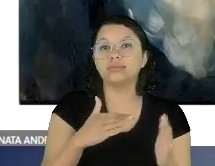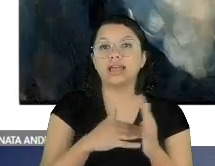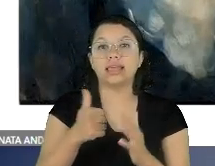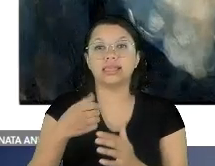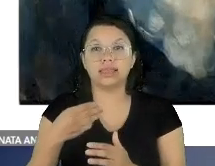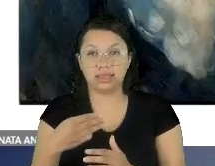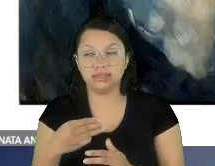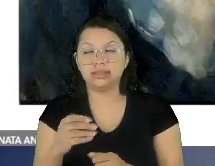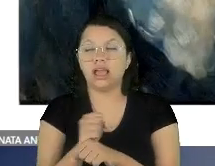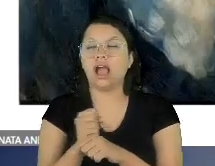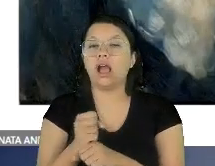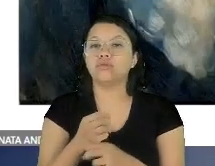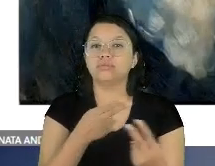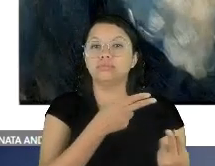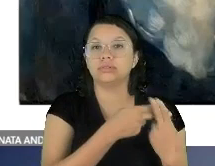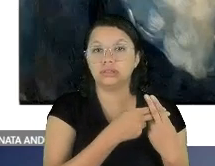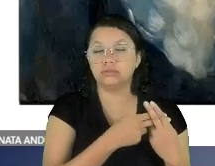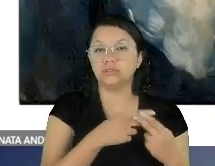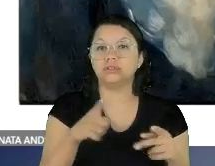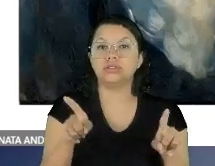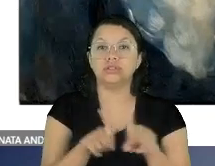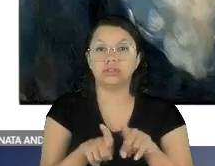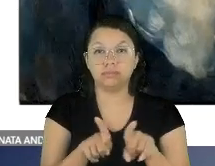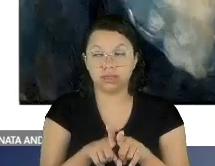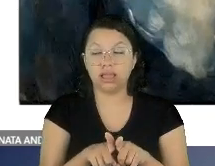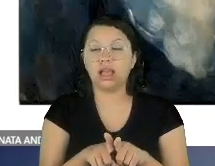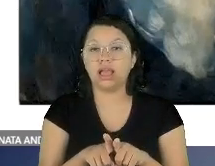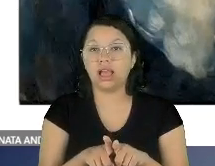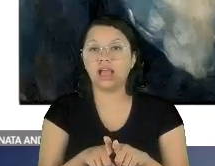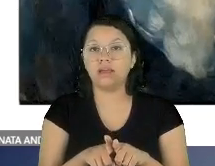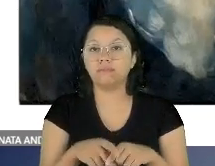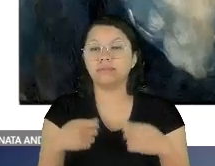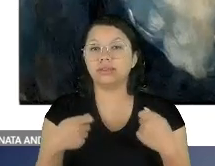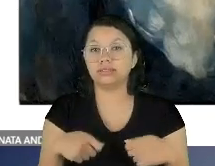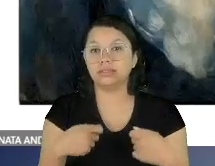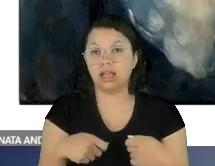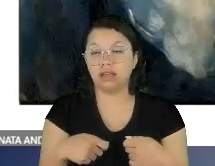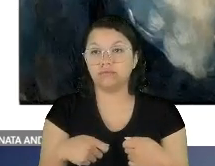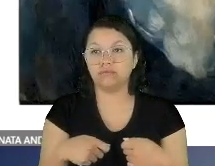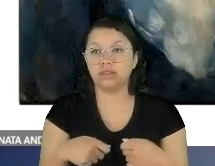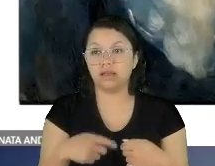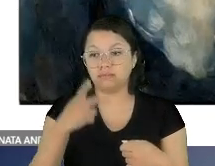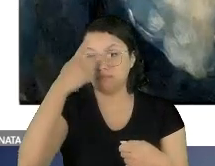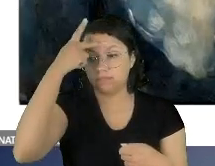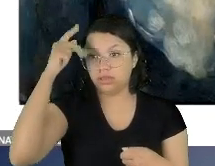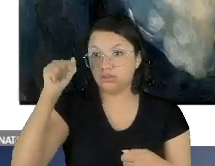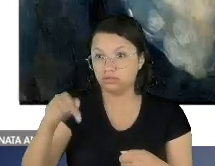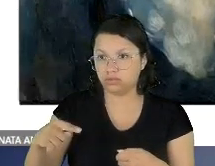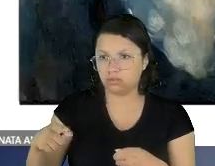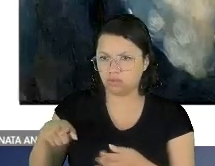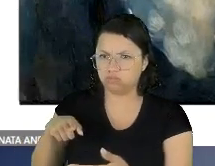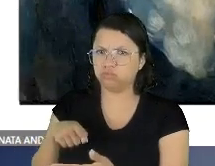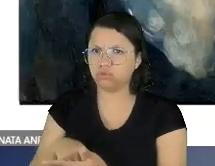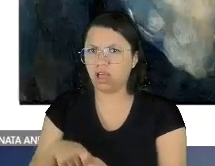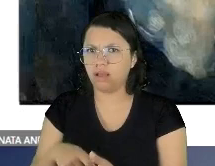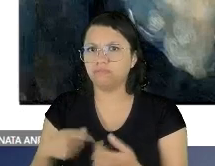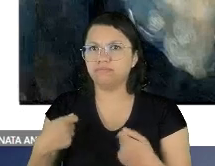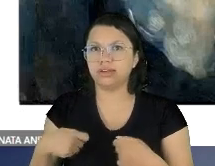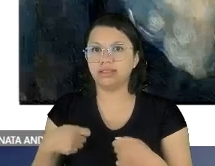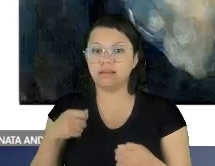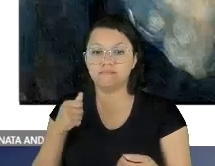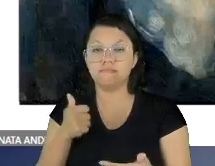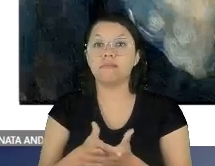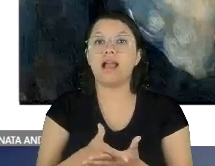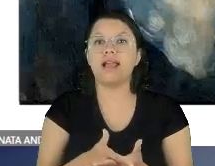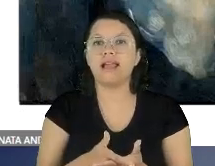fazia parte da pena, na época, dotar a ofendida. Ou seja, o condenado tinha que oferecer o